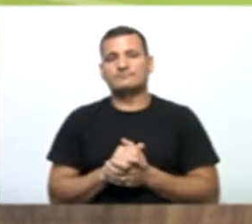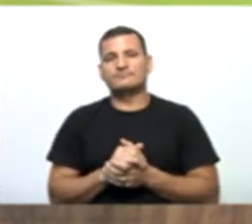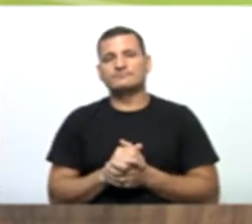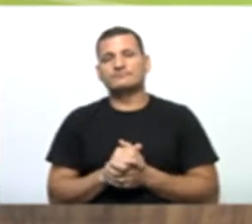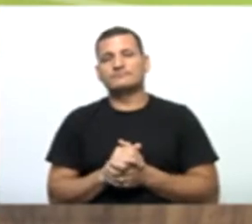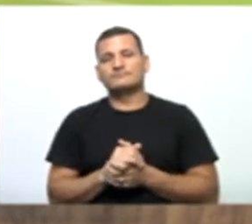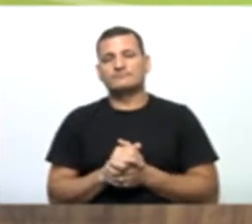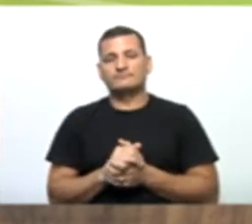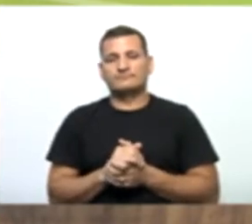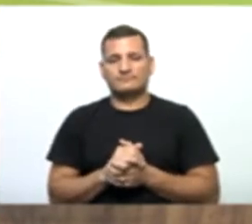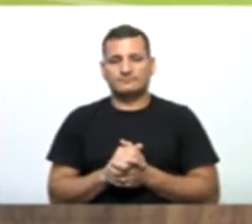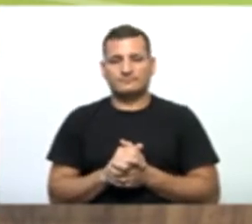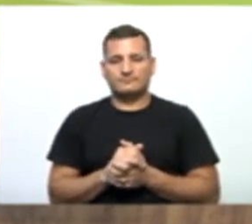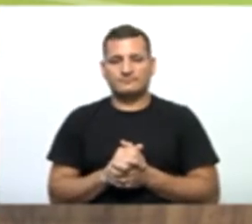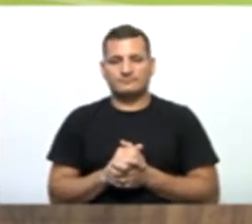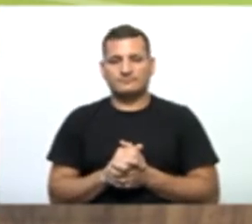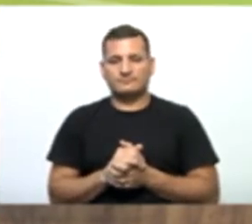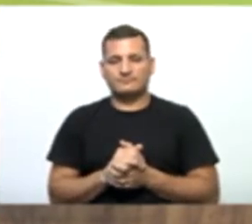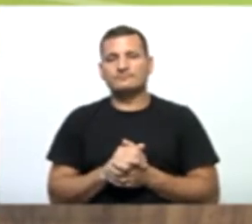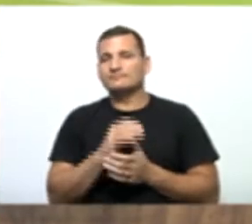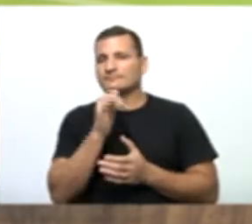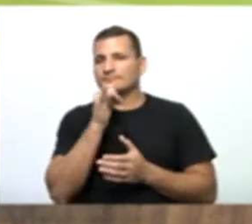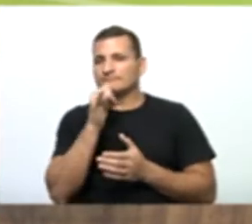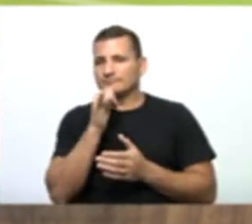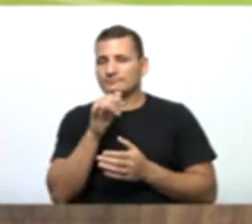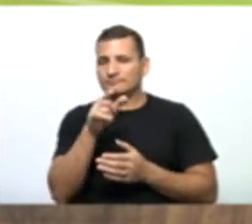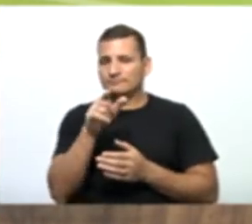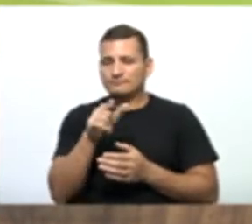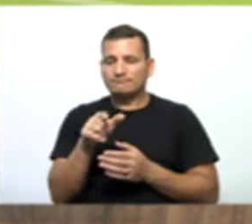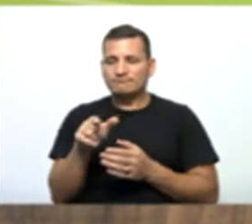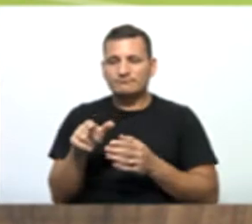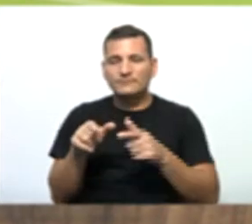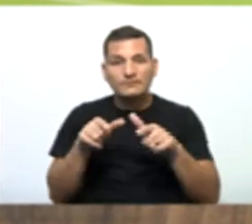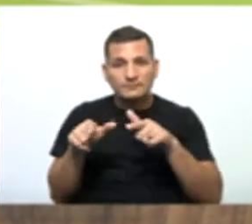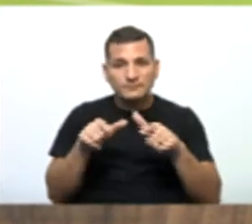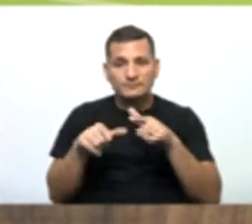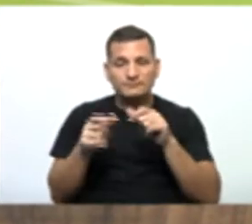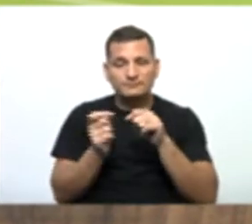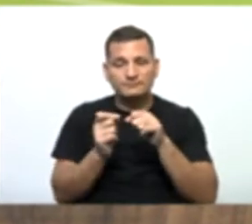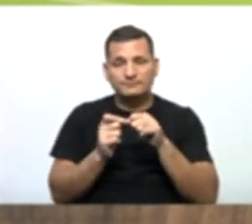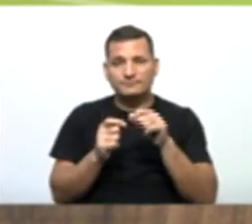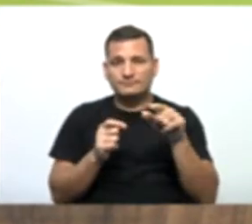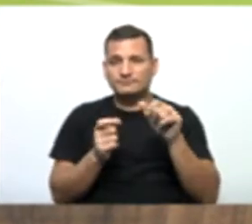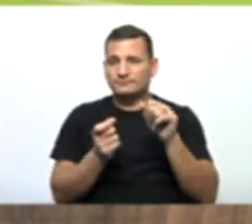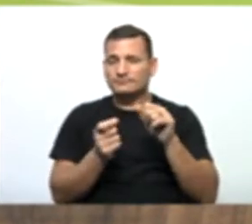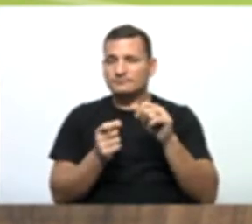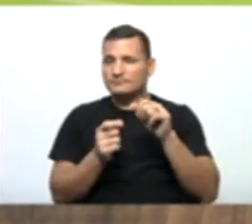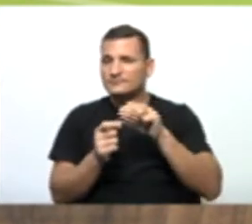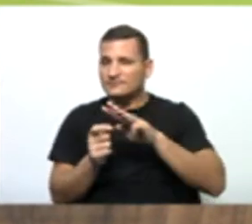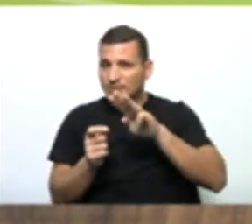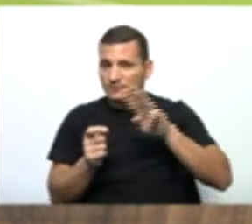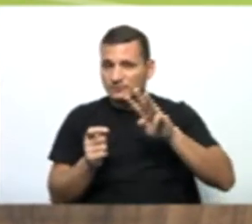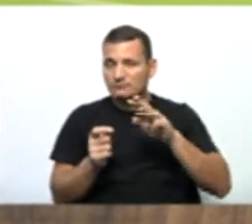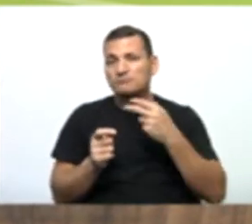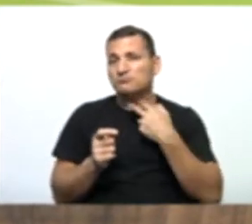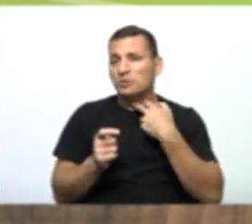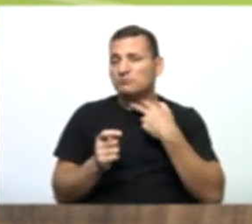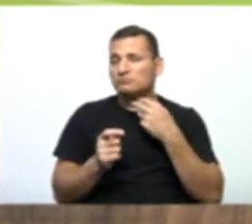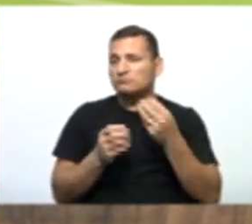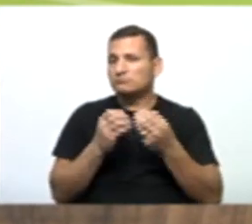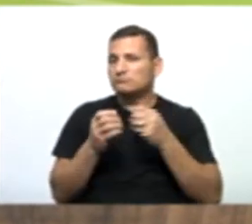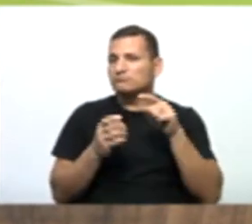pegou um determinado trabalho para fazer, você vai produzir um site, você não pode fazer do jeito que você quer,